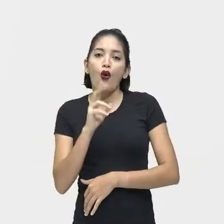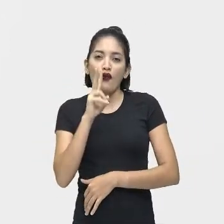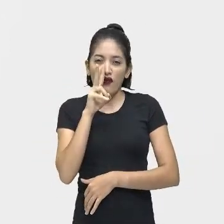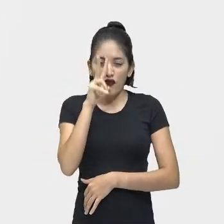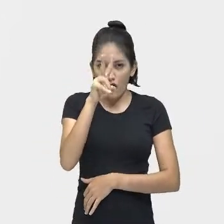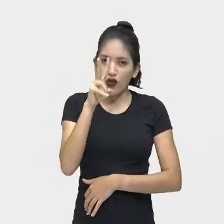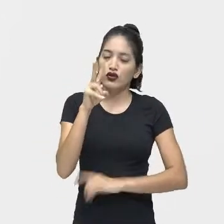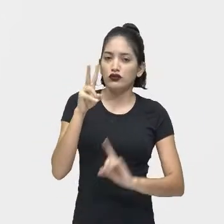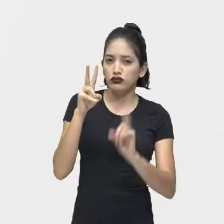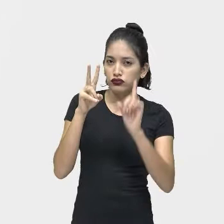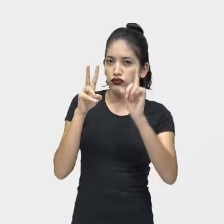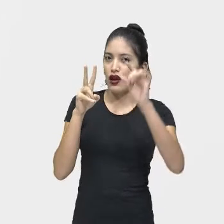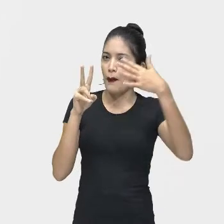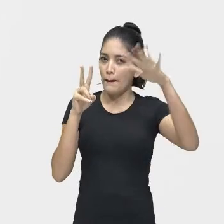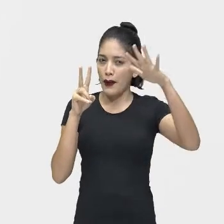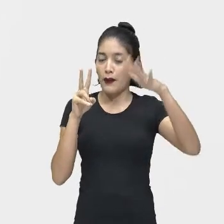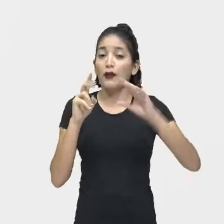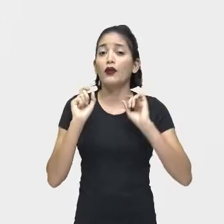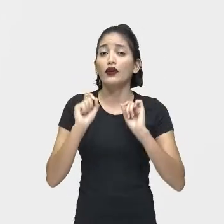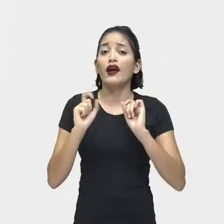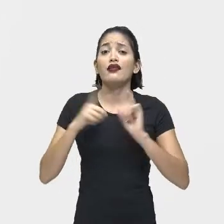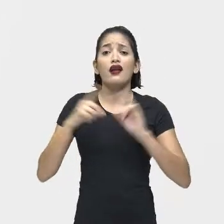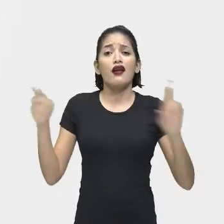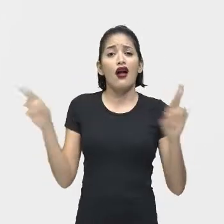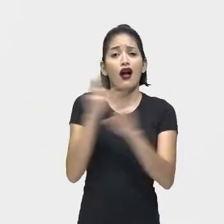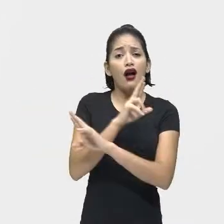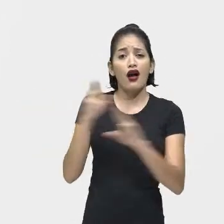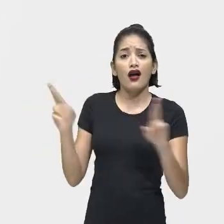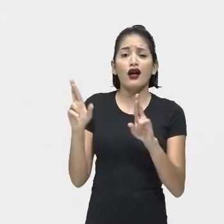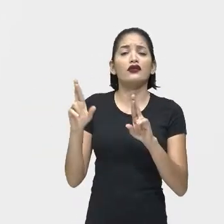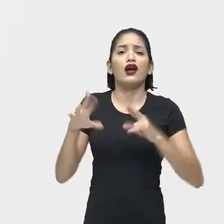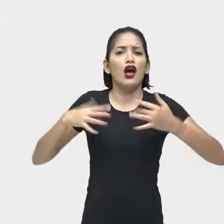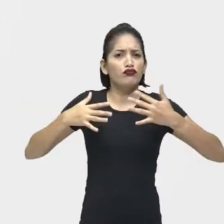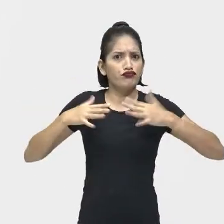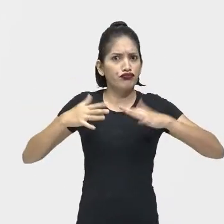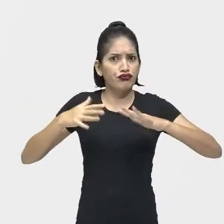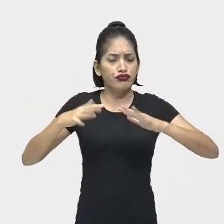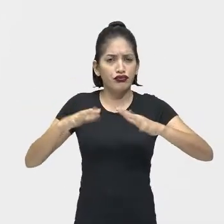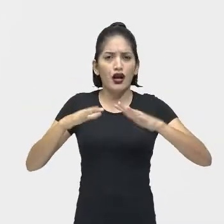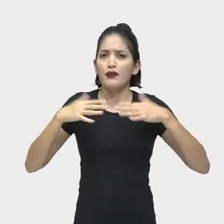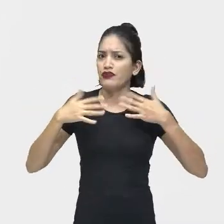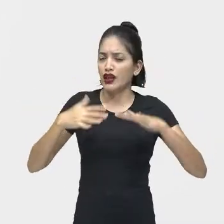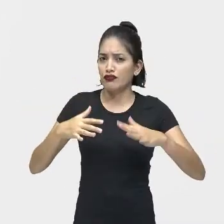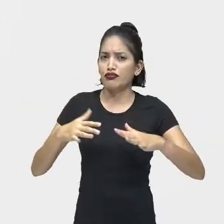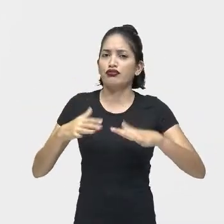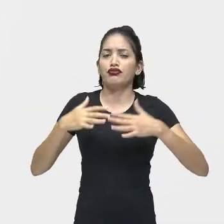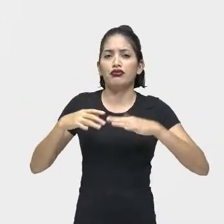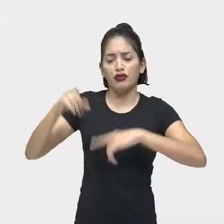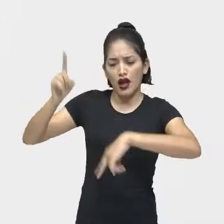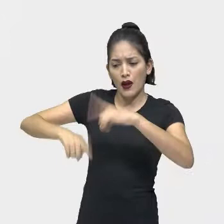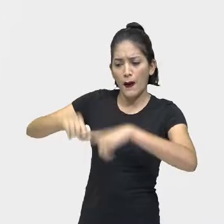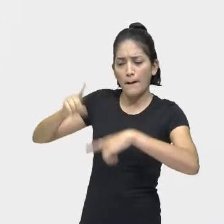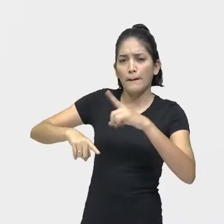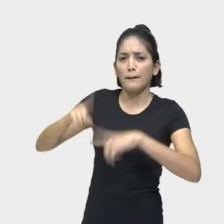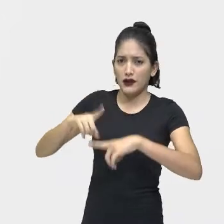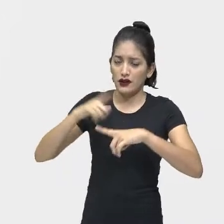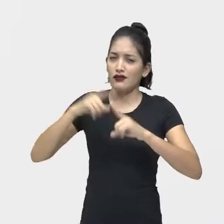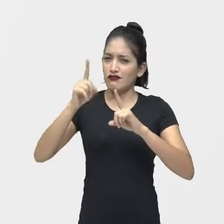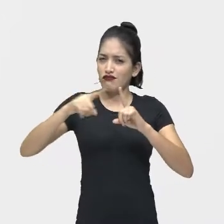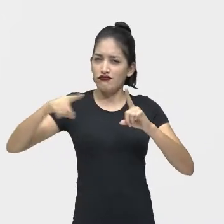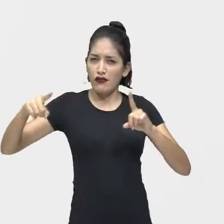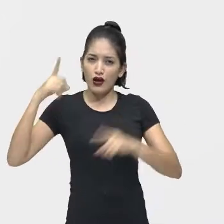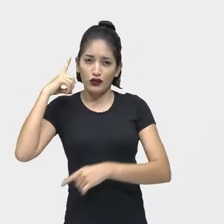alta intensidade. Ela está relacionada à energia de vibração da fonte que emite as ondas